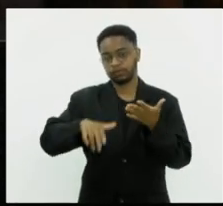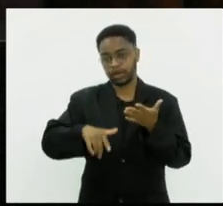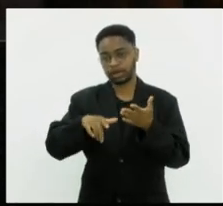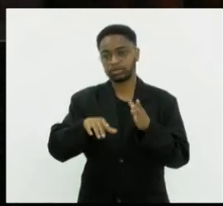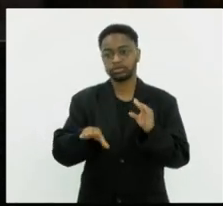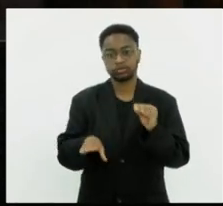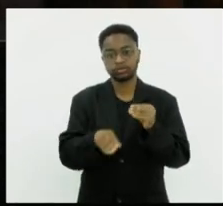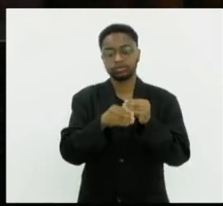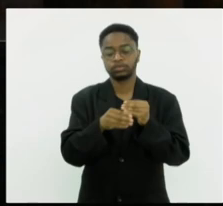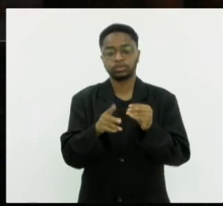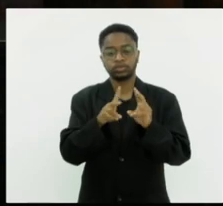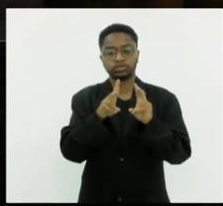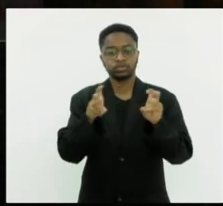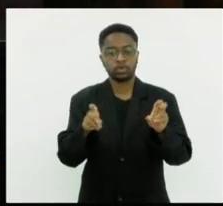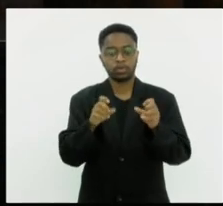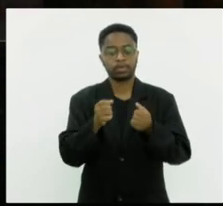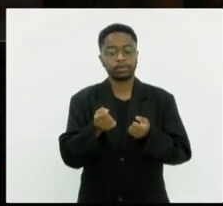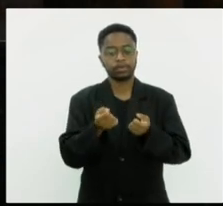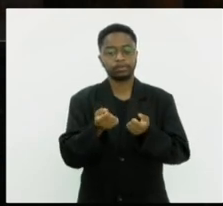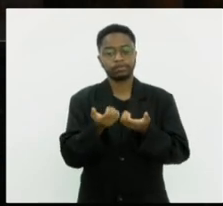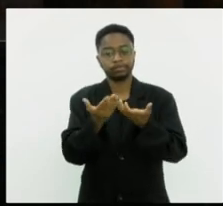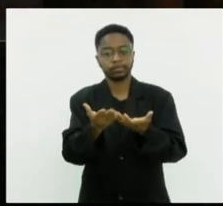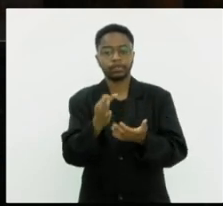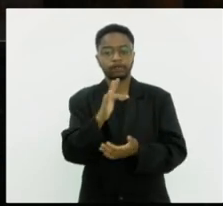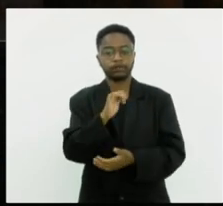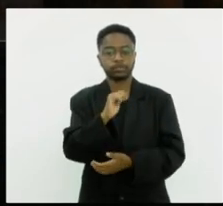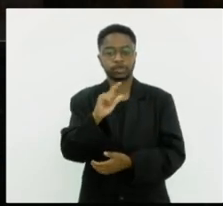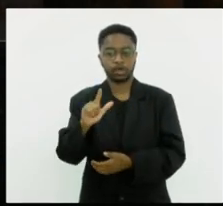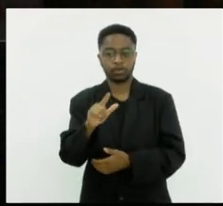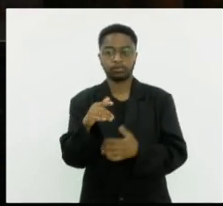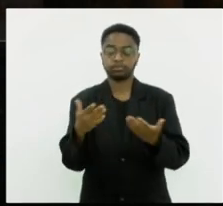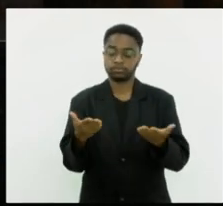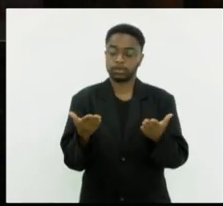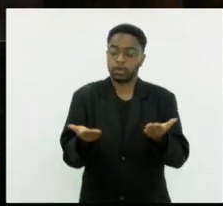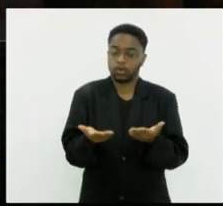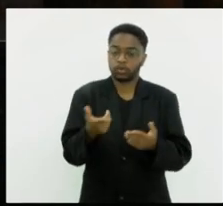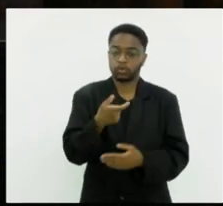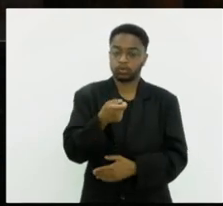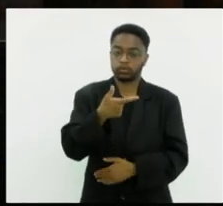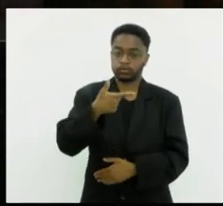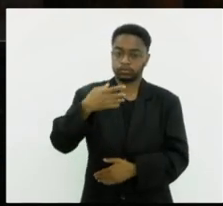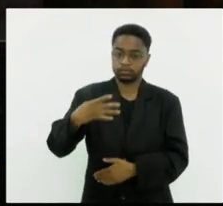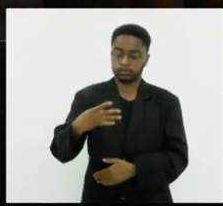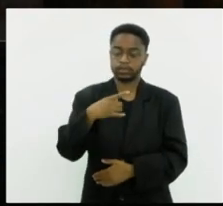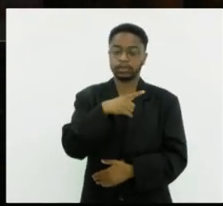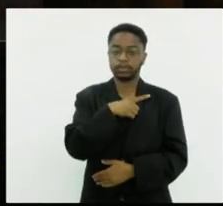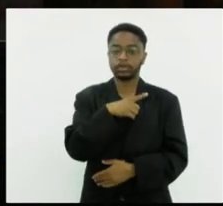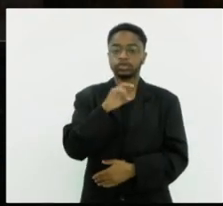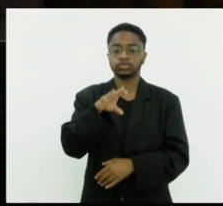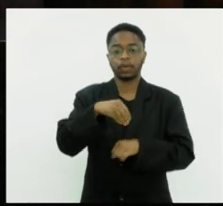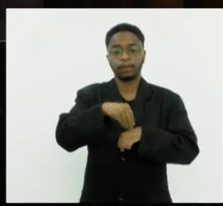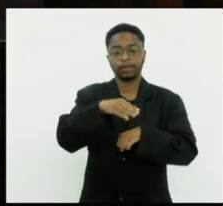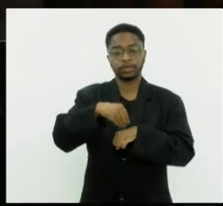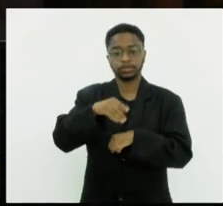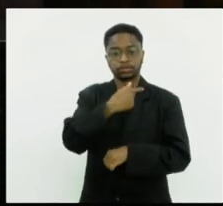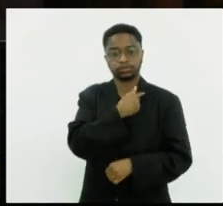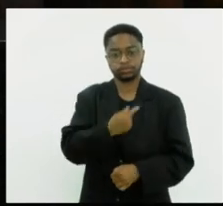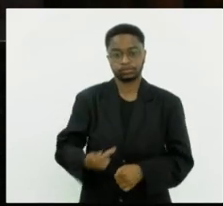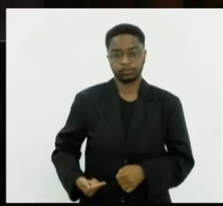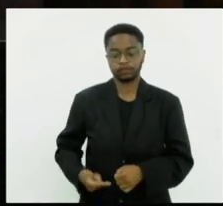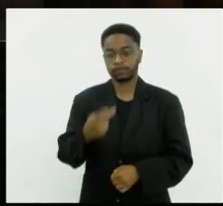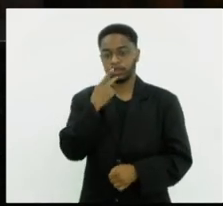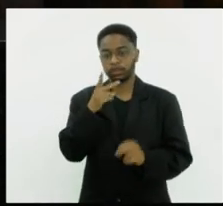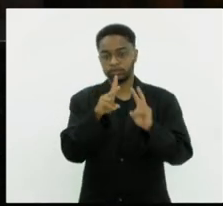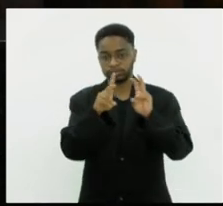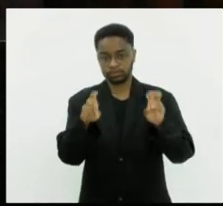mais de benefícios fiscais. Aliás, até agora, aqui em 2024, só tivemos mensagem do governo tratando